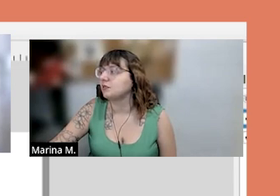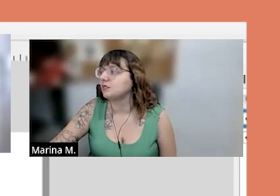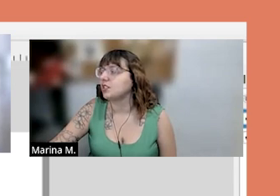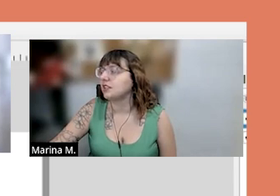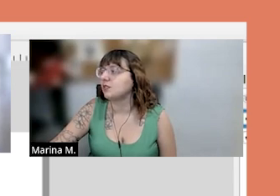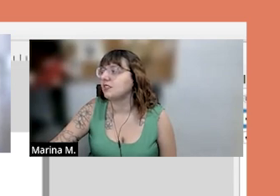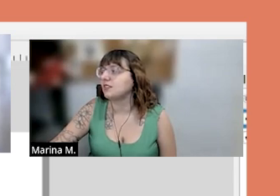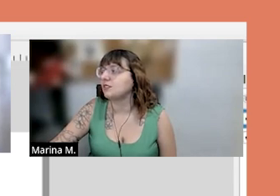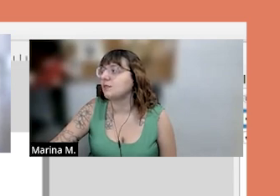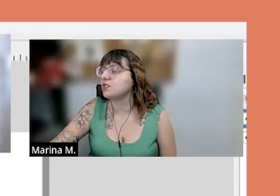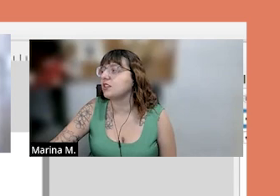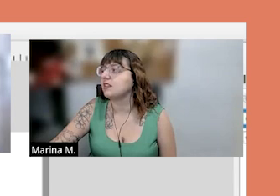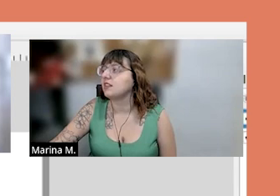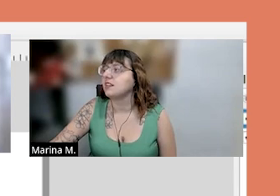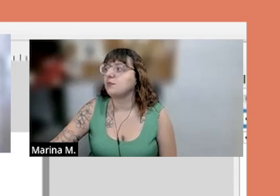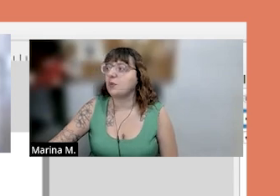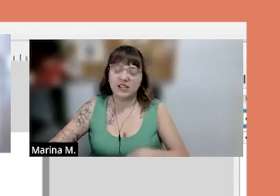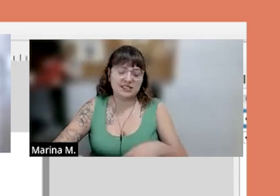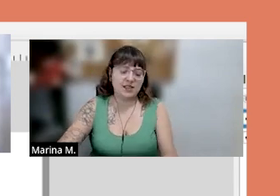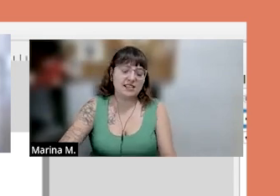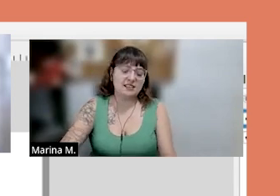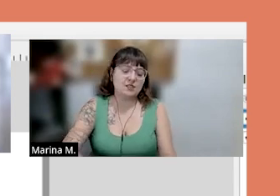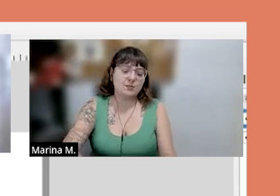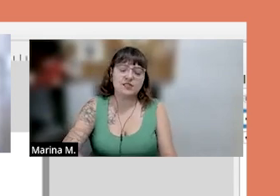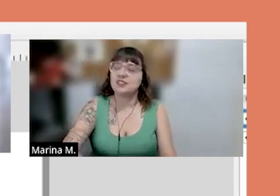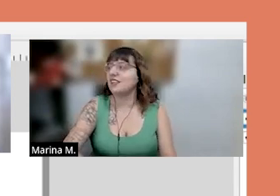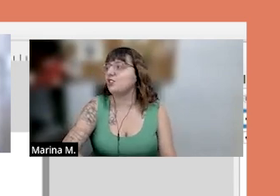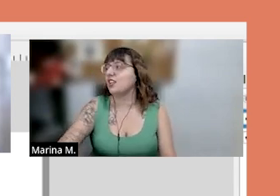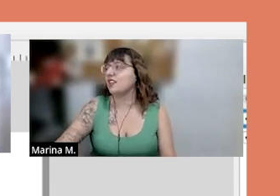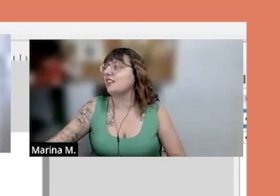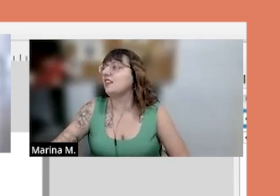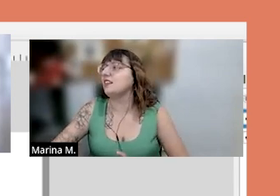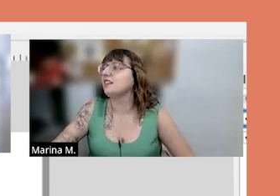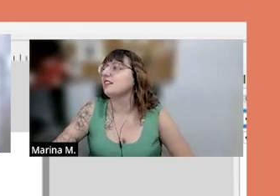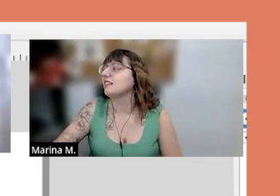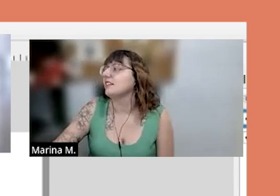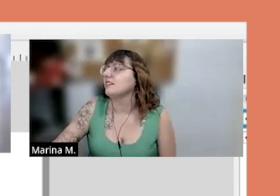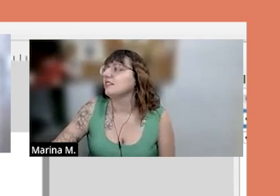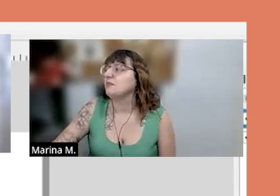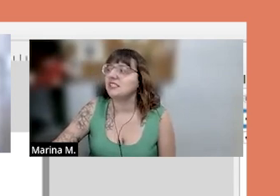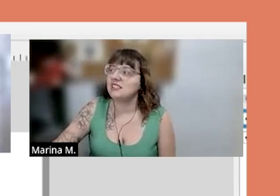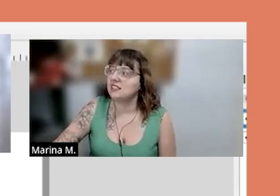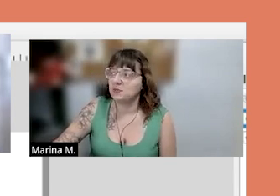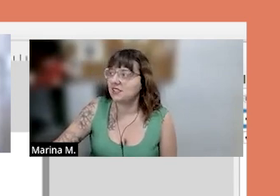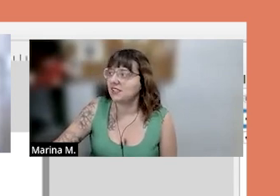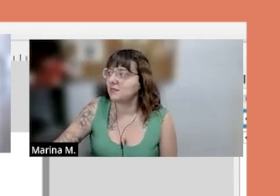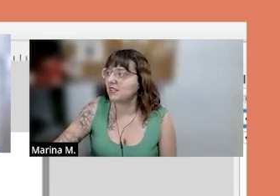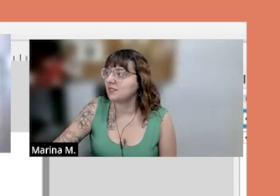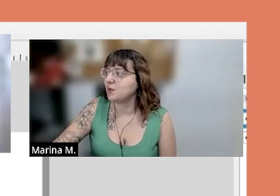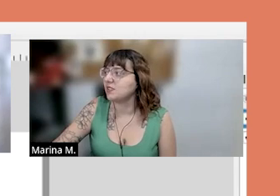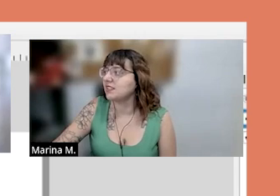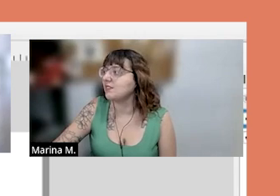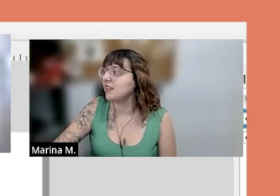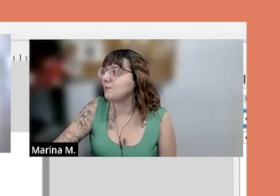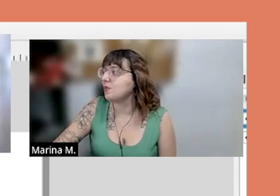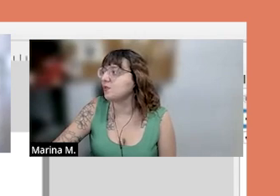Então, tirando a atualização automática. Então, população é essa, eu posso escrever legenda aqui. Precisa? Não precisa, mas